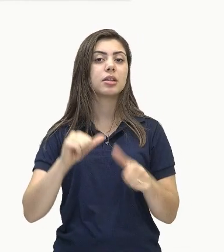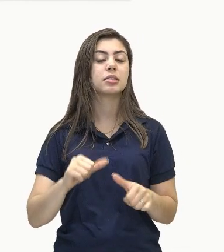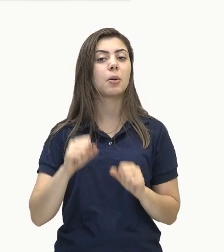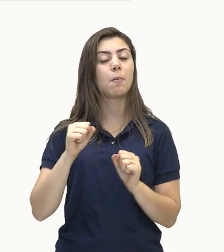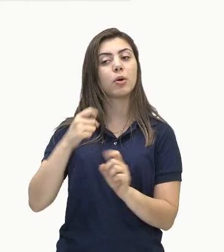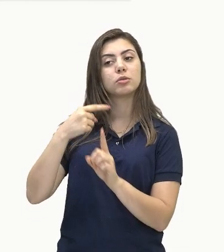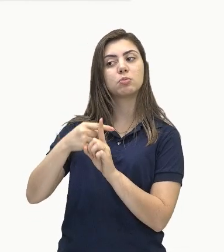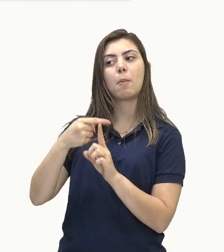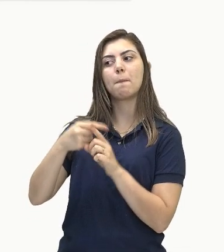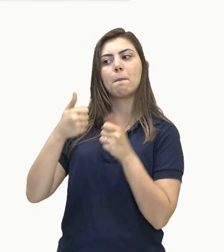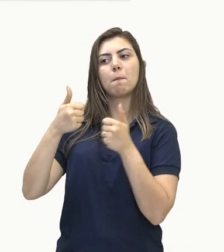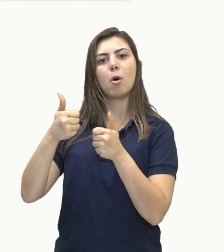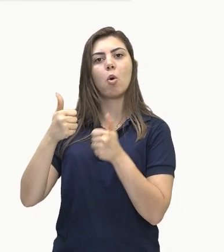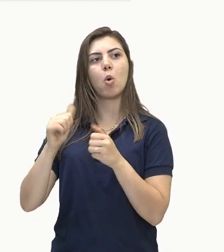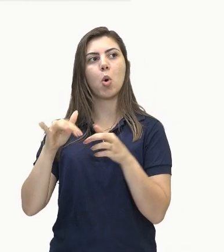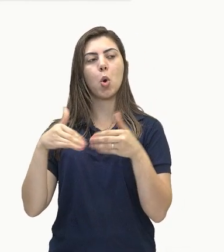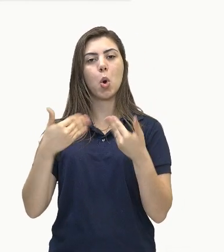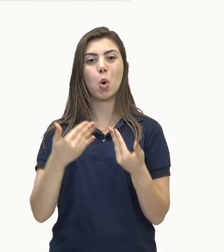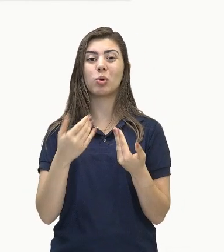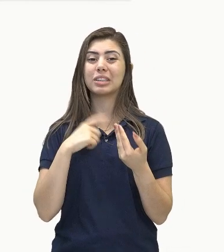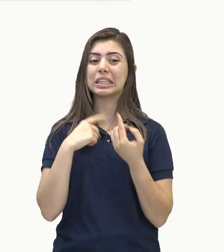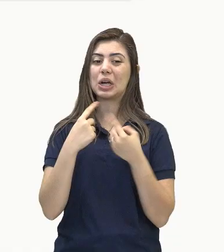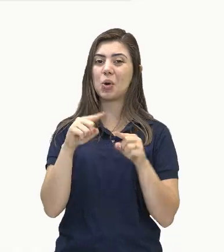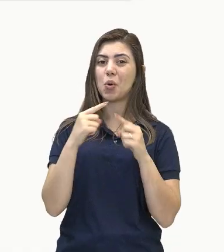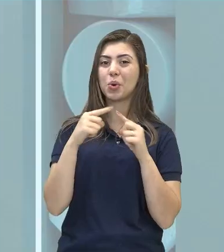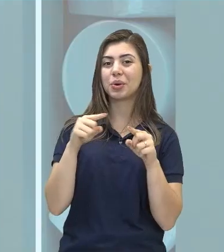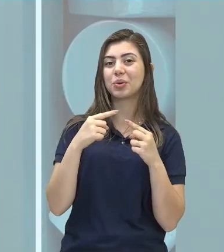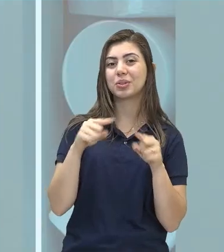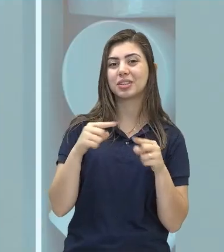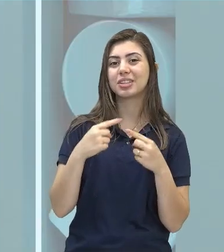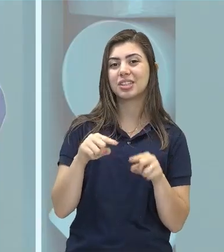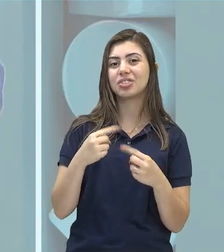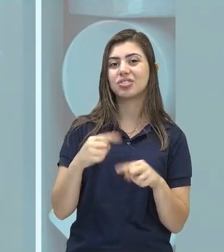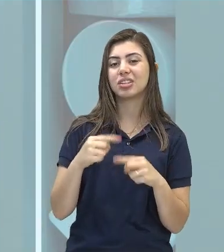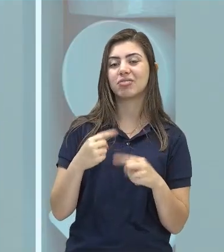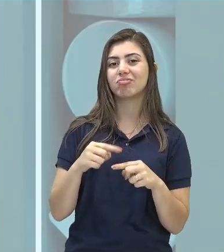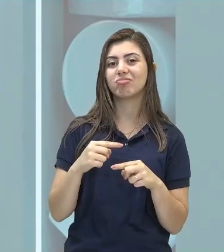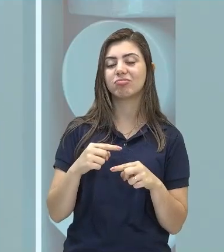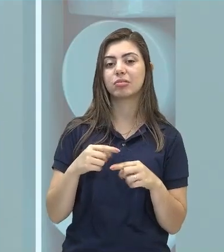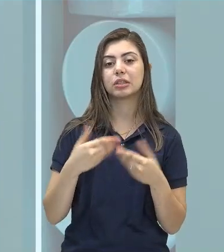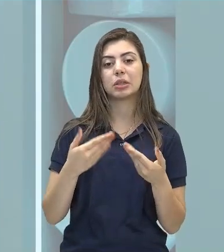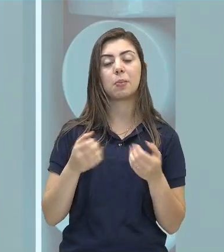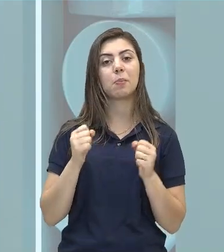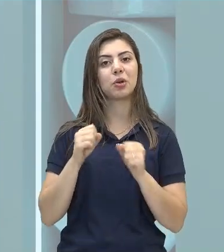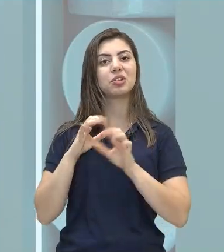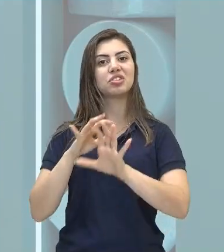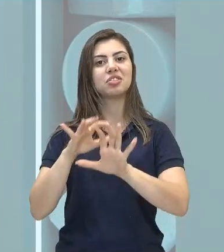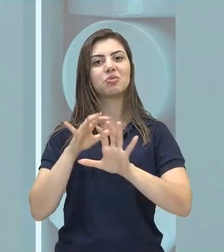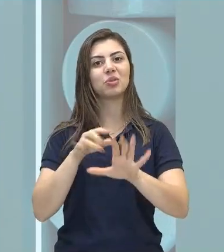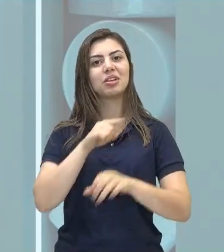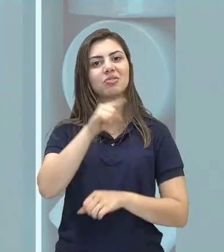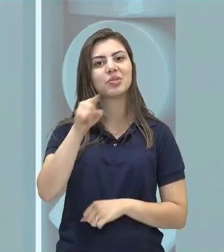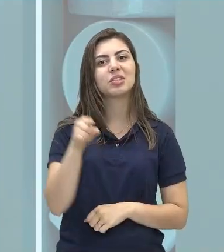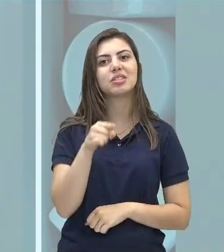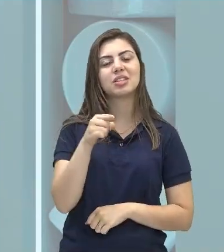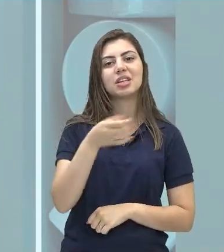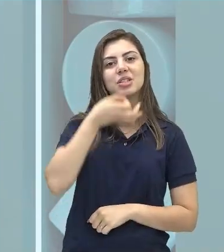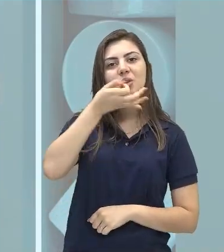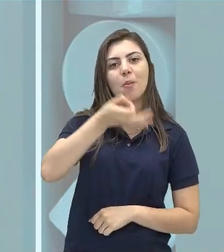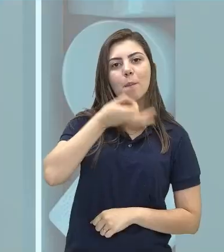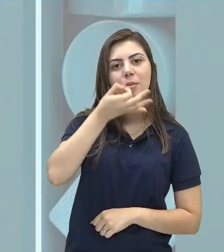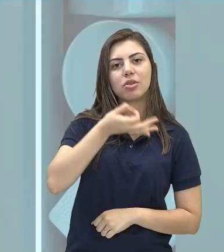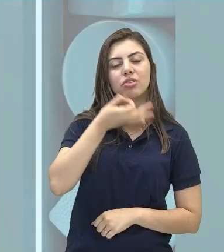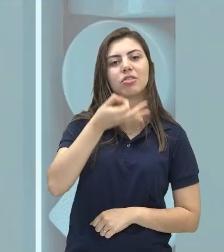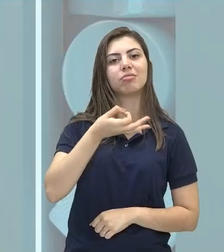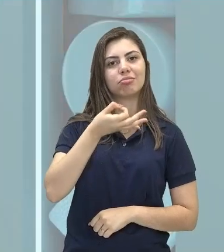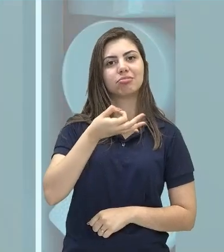elogio ou pode consistir de crítica. Ele pode sim influenciar a sua opinião, o seu